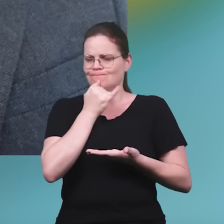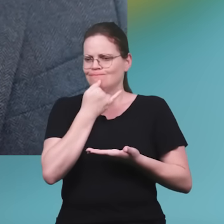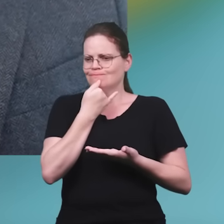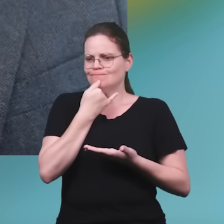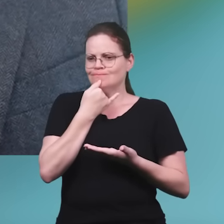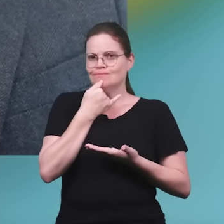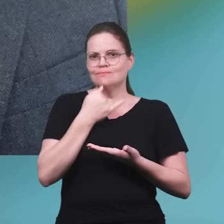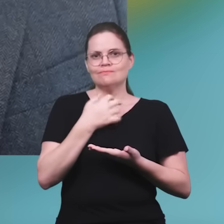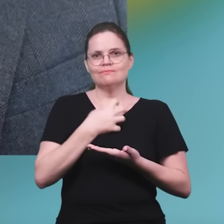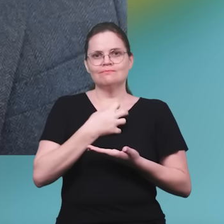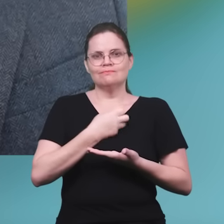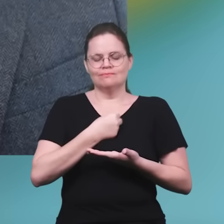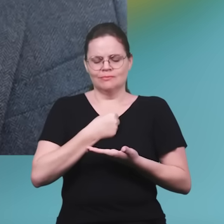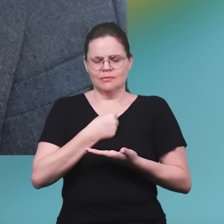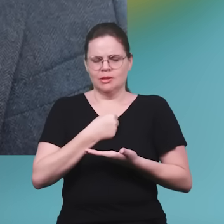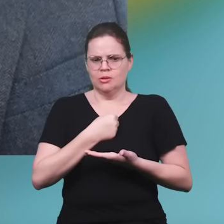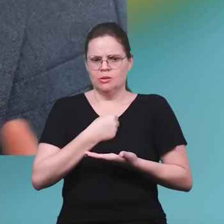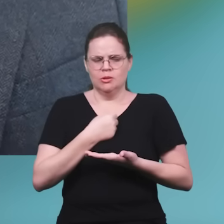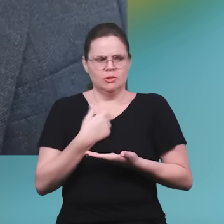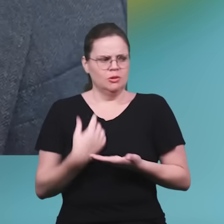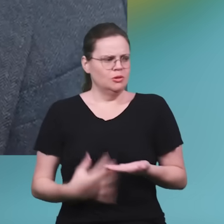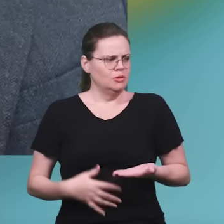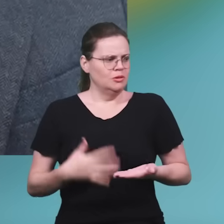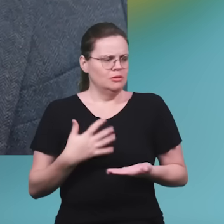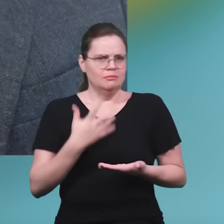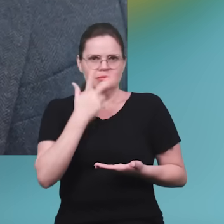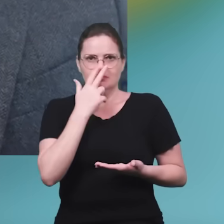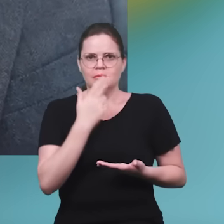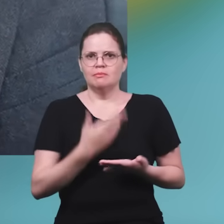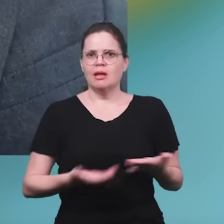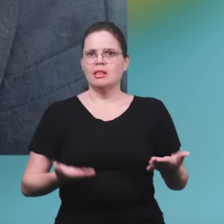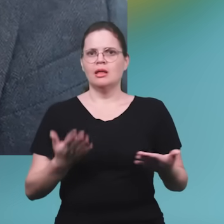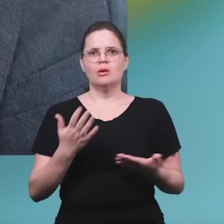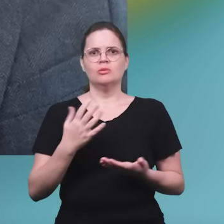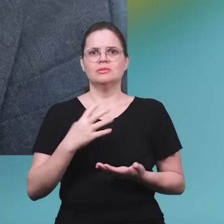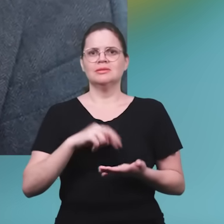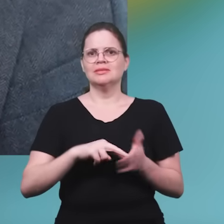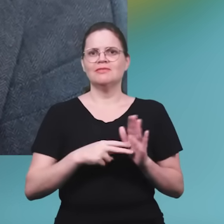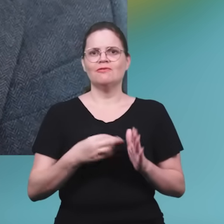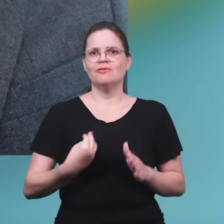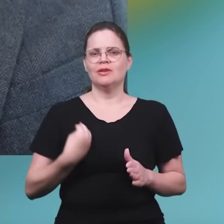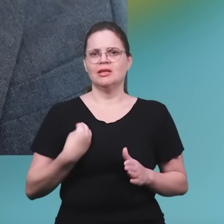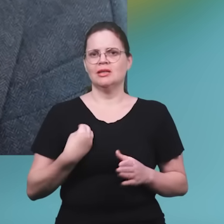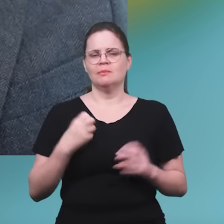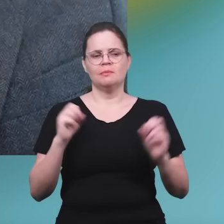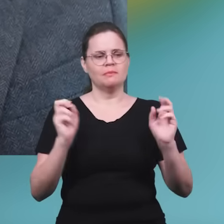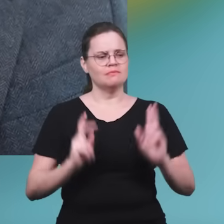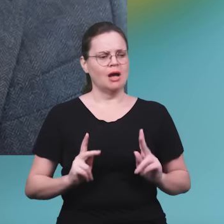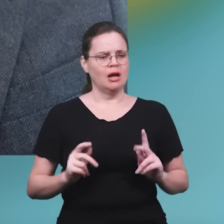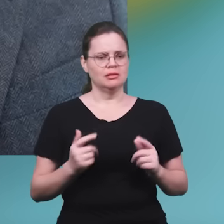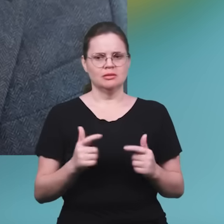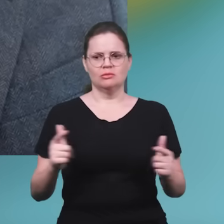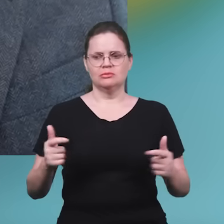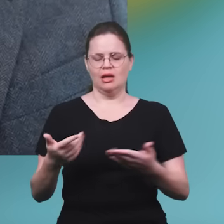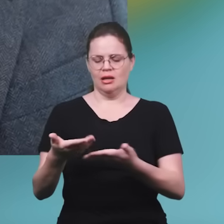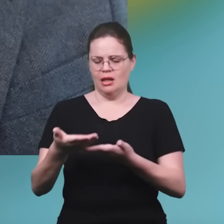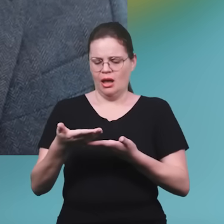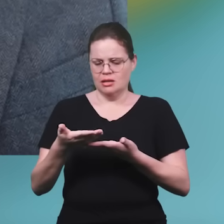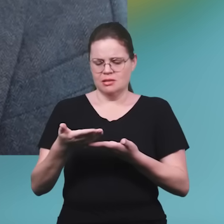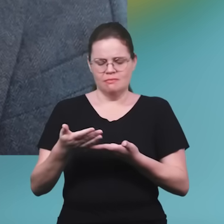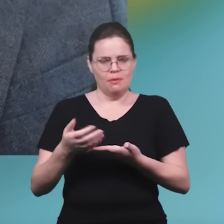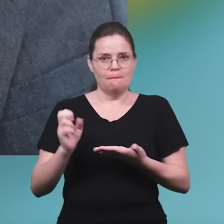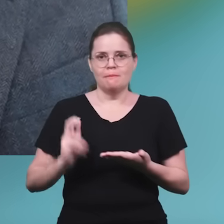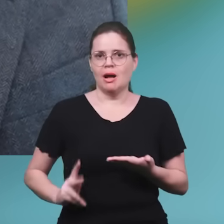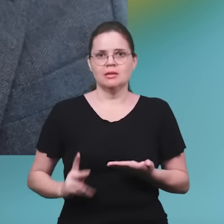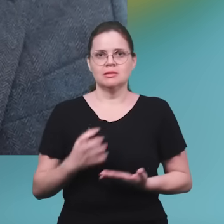se aquele atestado desestabilizasse aquele homem. E desde então aquele homem não tinha paz, desde que ele recebeu